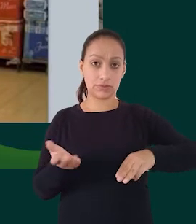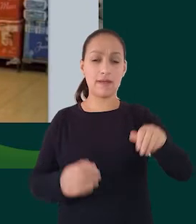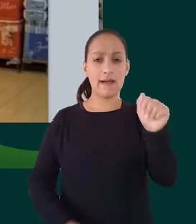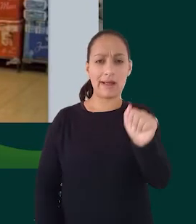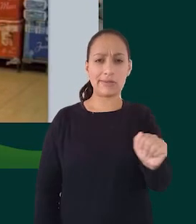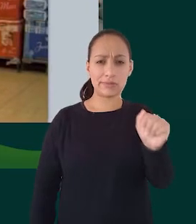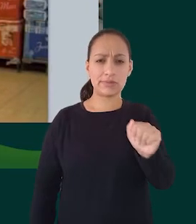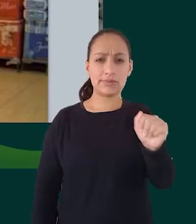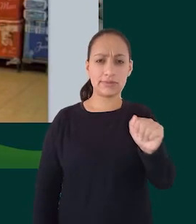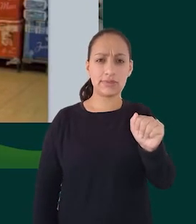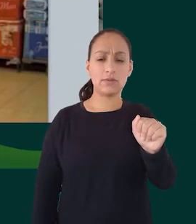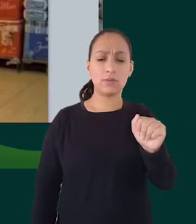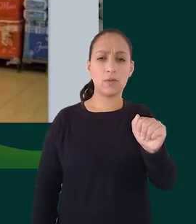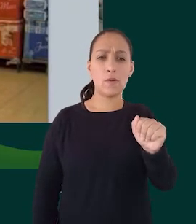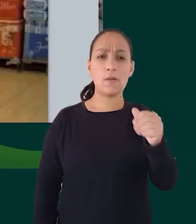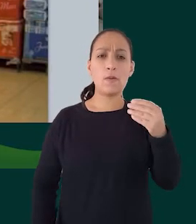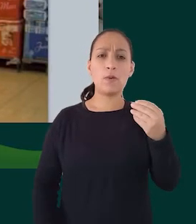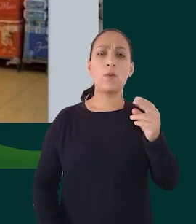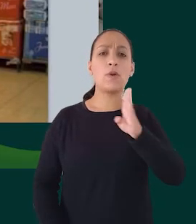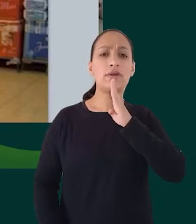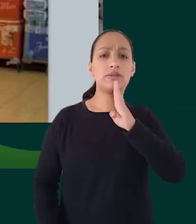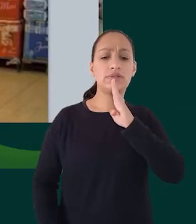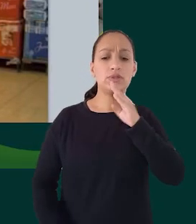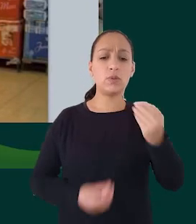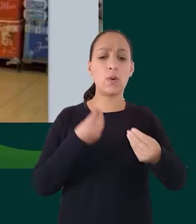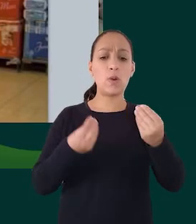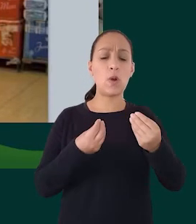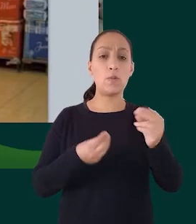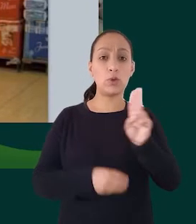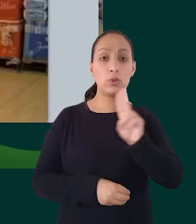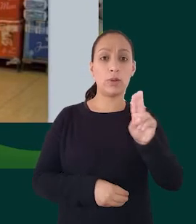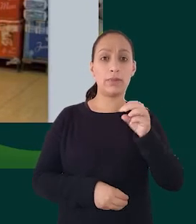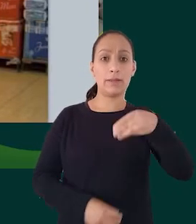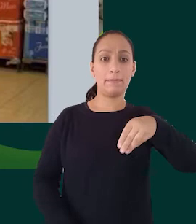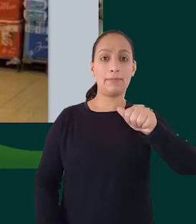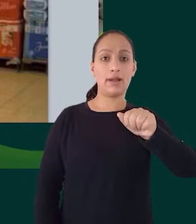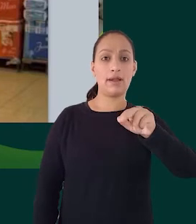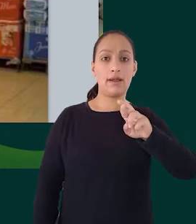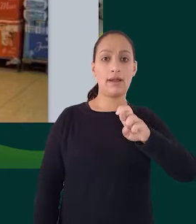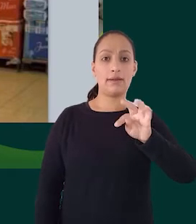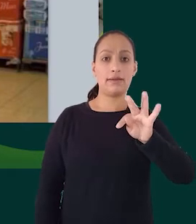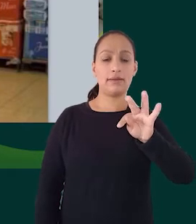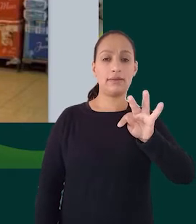Analysis, análise de cesta de mercado. Talvez alguém já tenha ouvido falar,